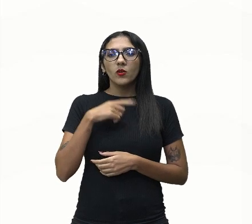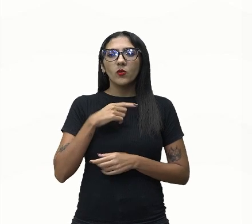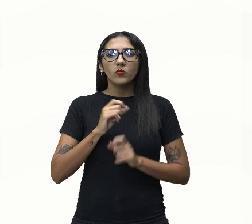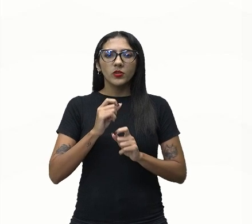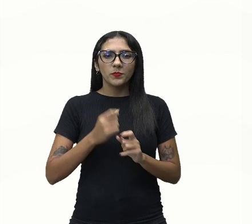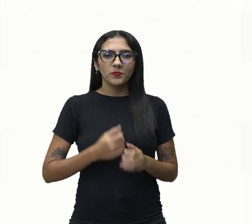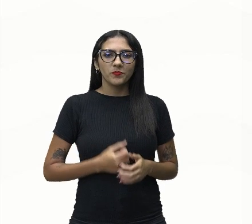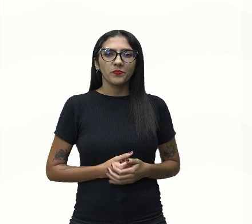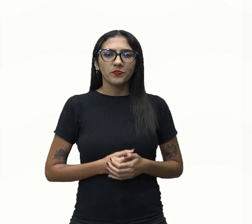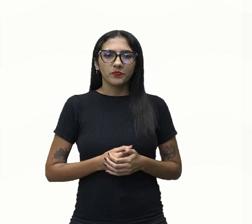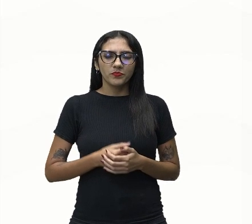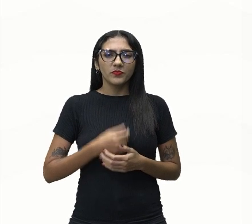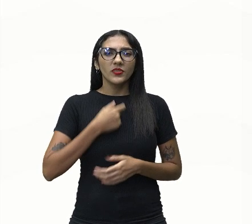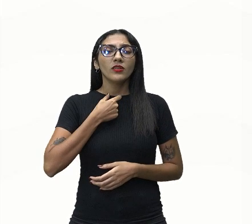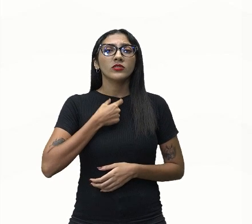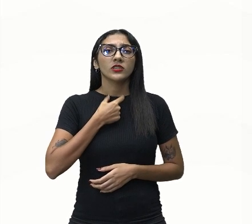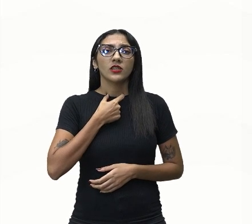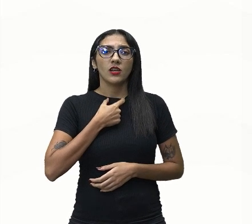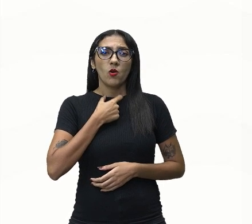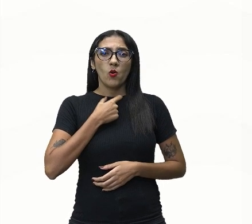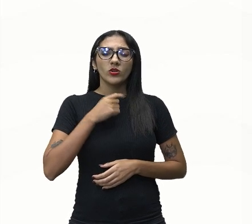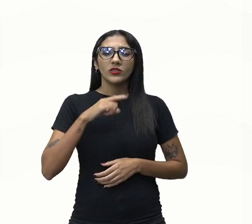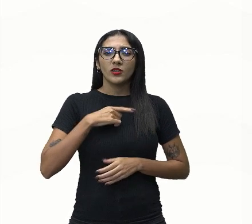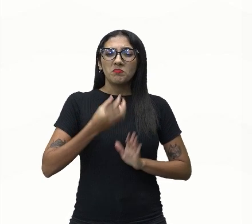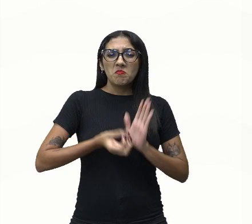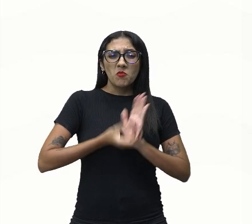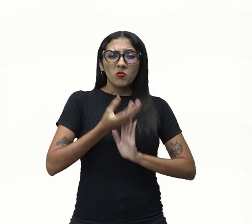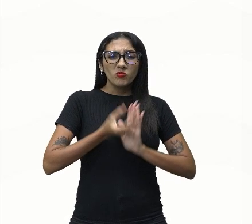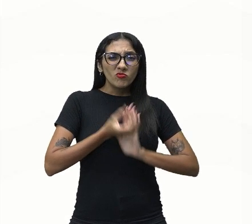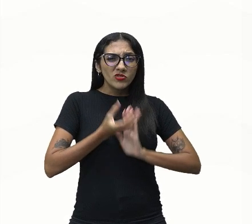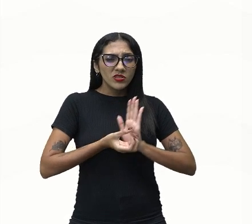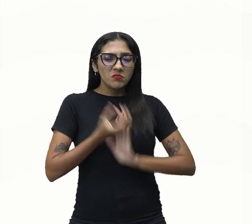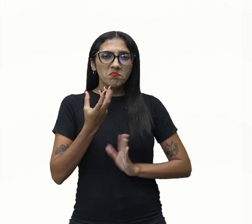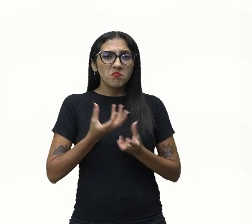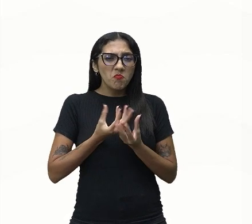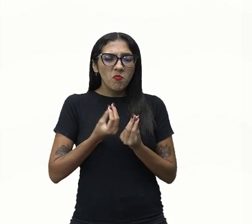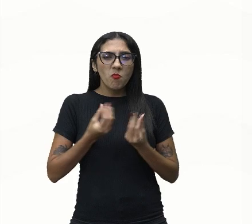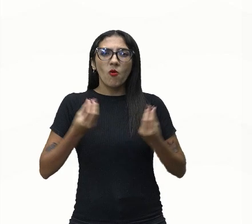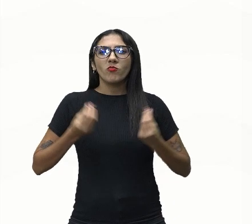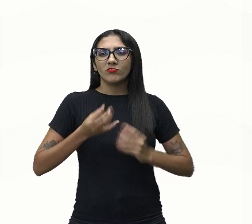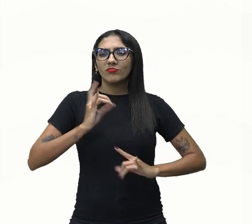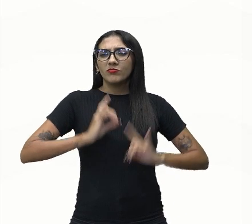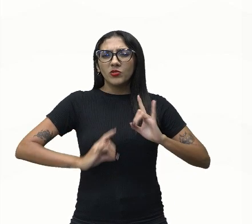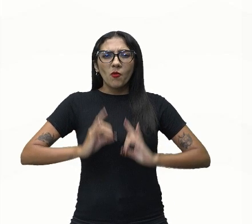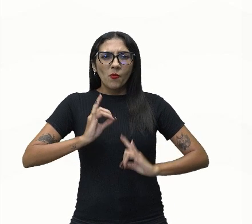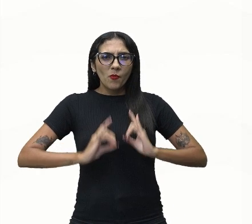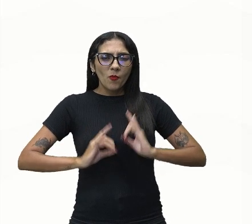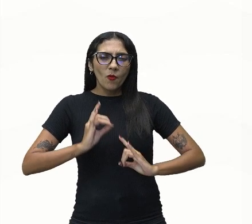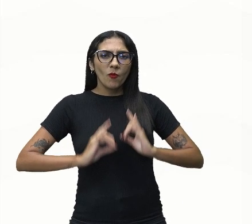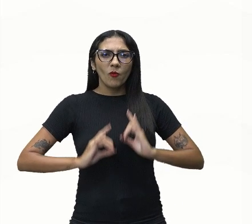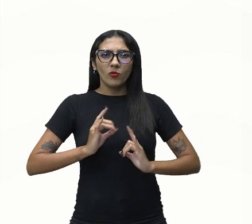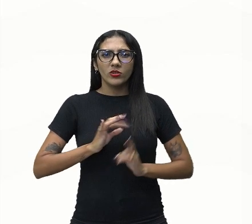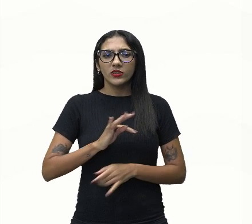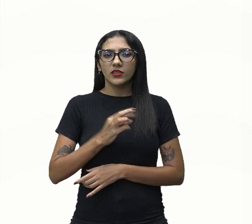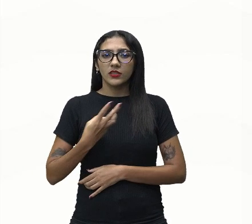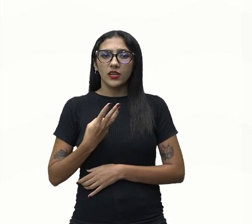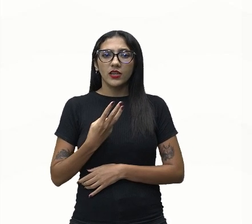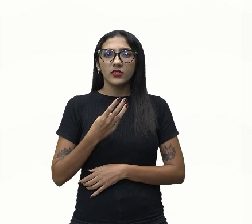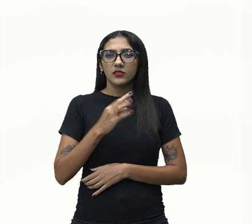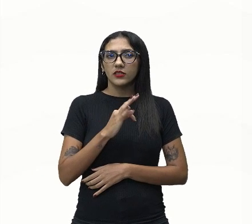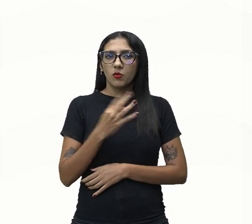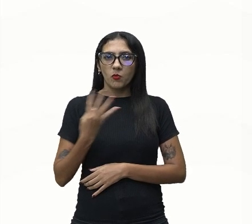funcionamento exagerado da tireoide. Quando a pessoa produz muitos hormônios T3 e